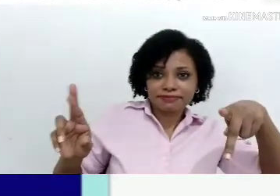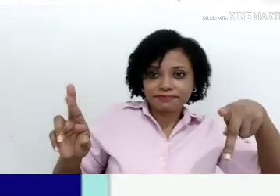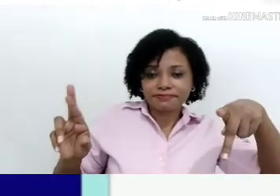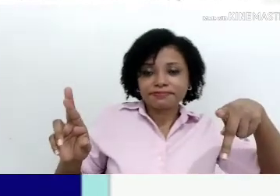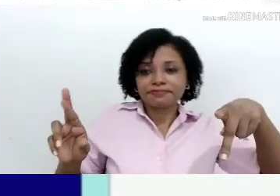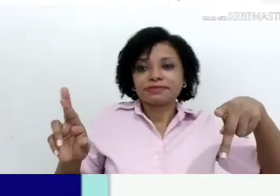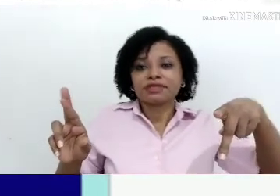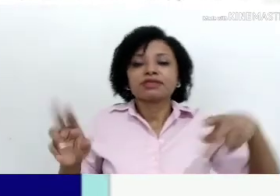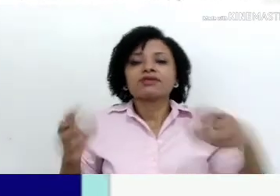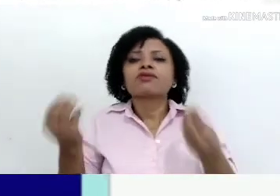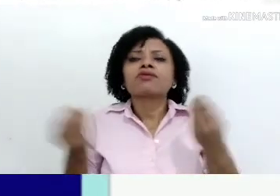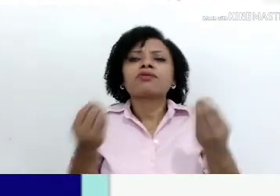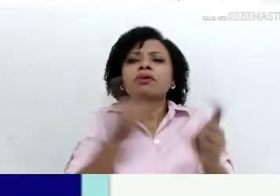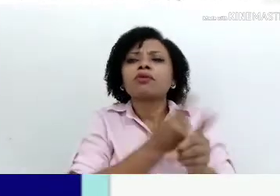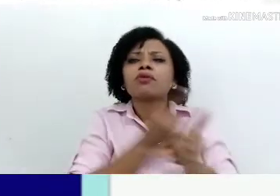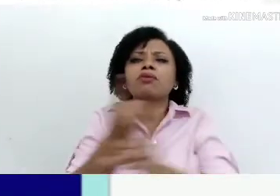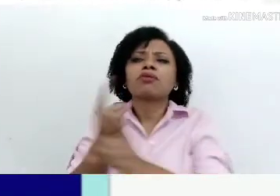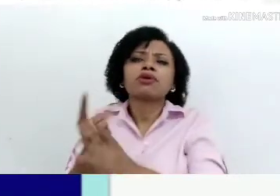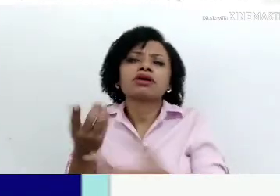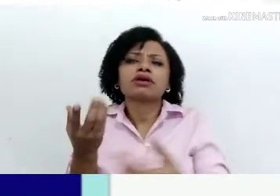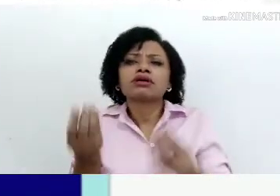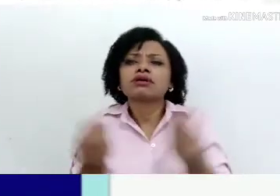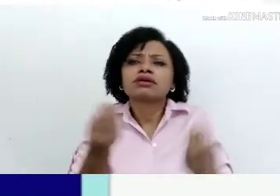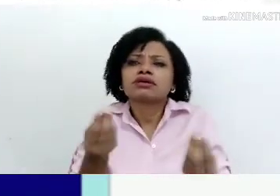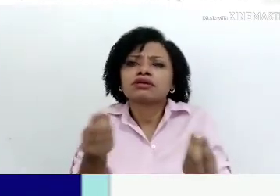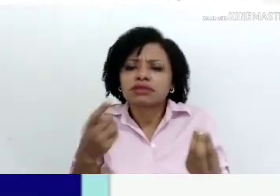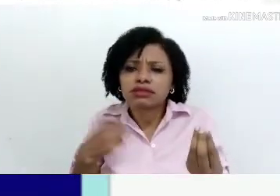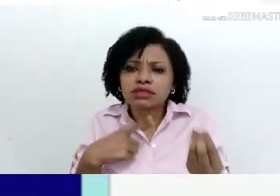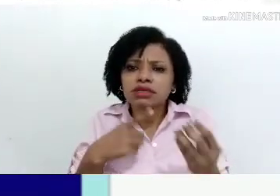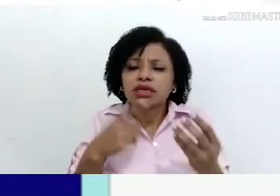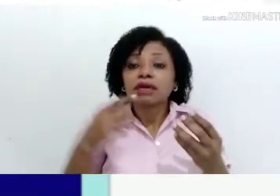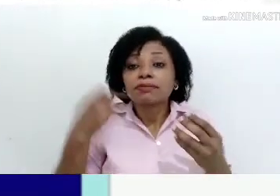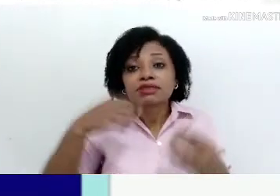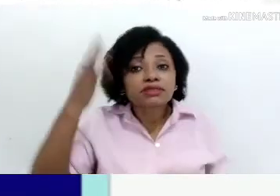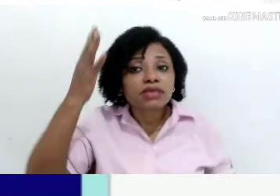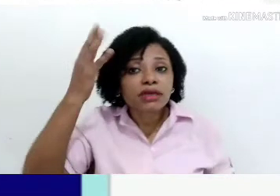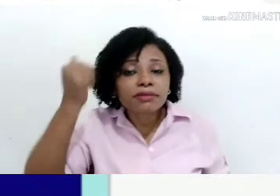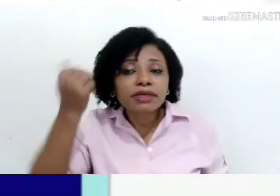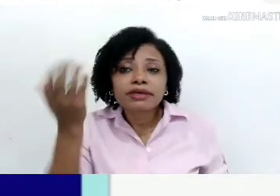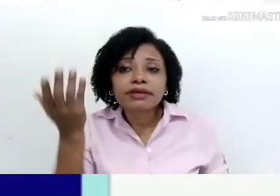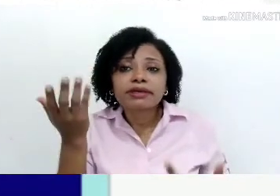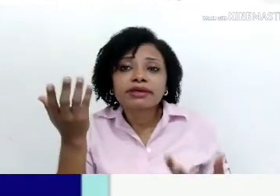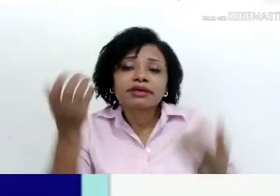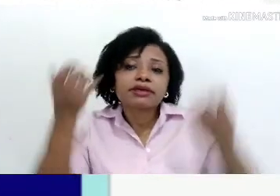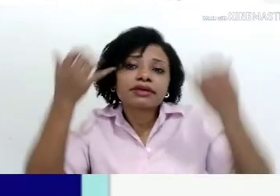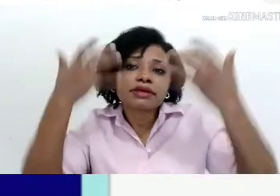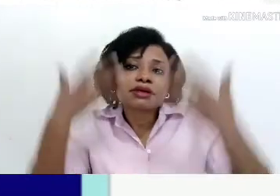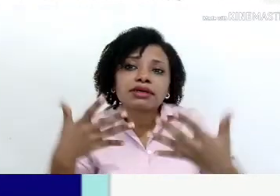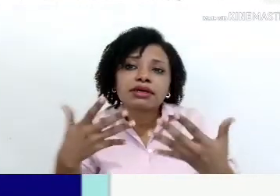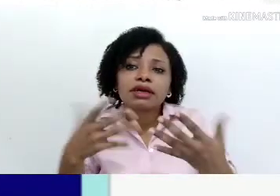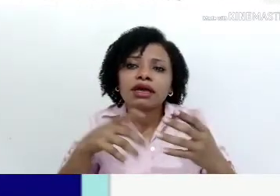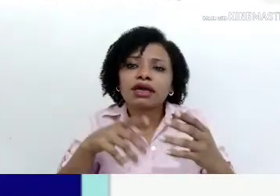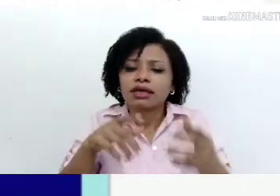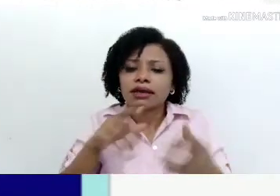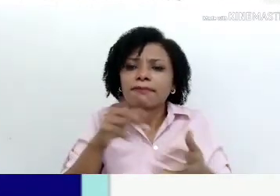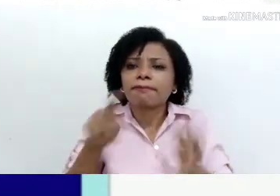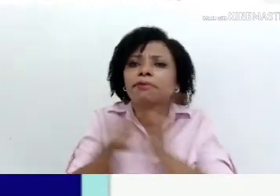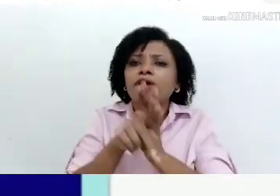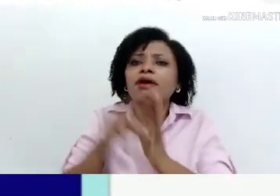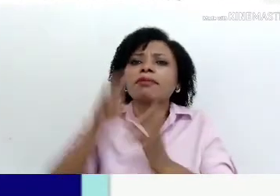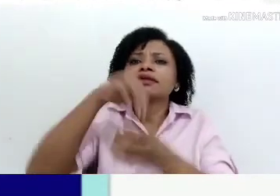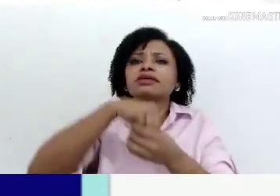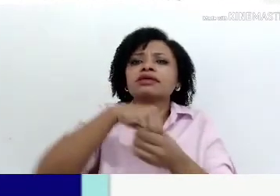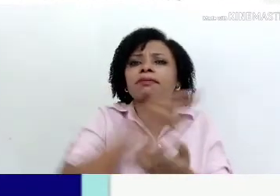da entalpia de cada reagente ou de cada produto. O que é feito é a determinação da